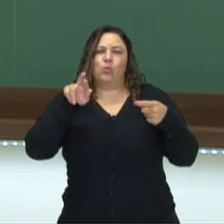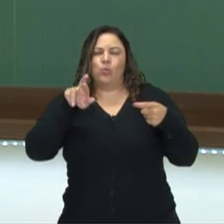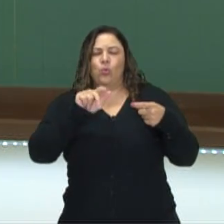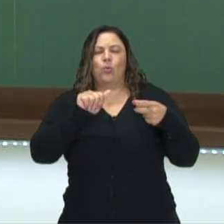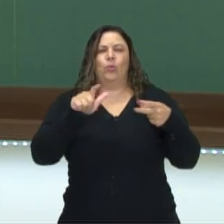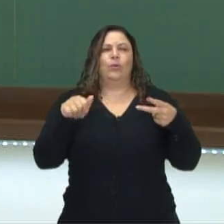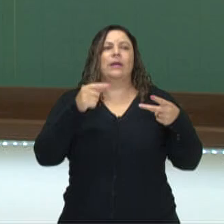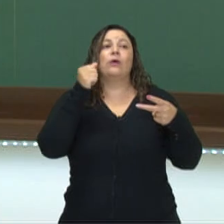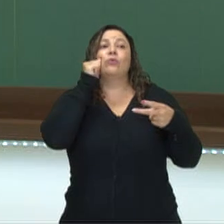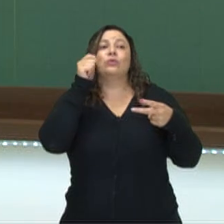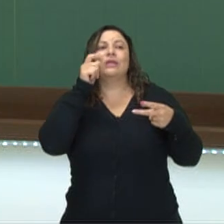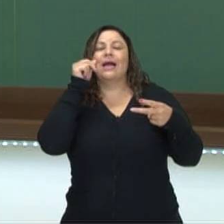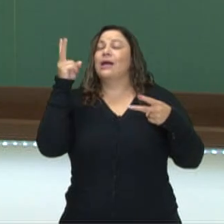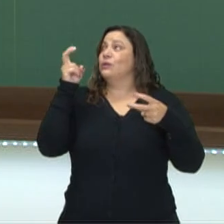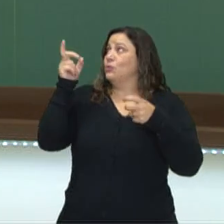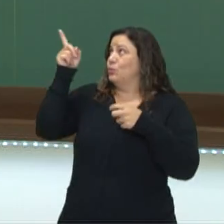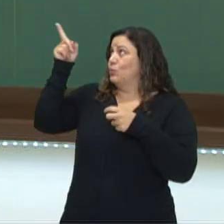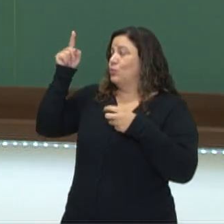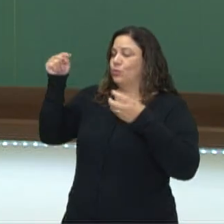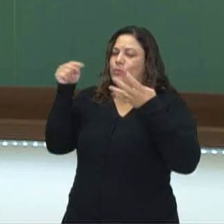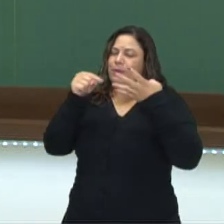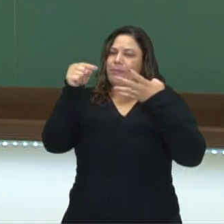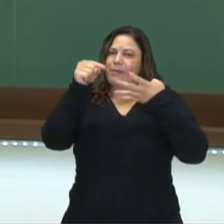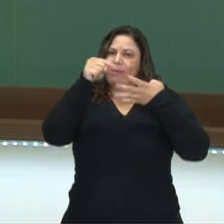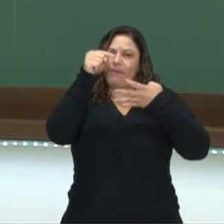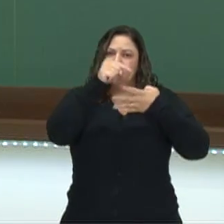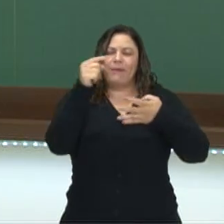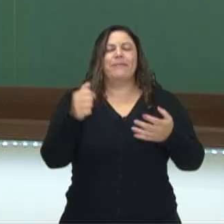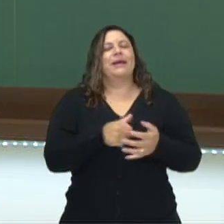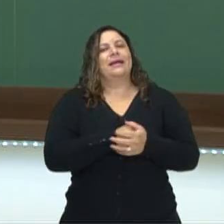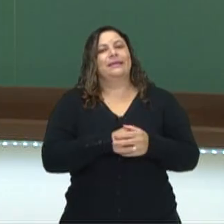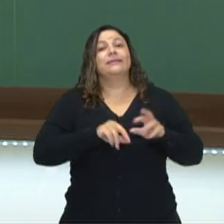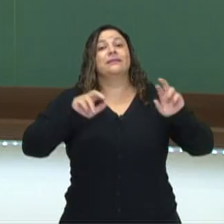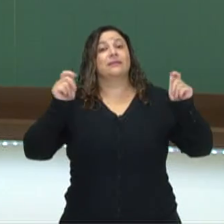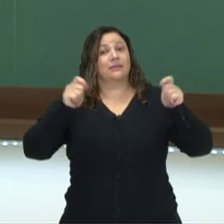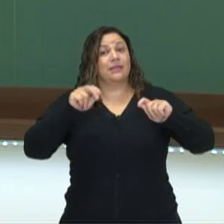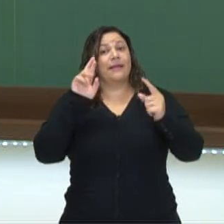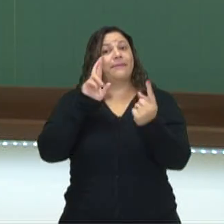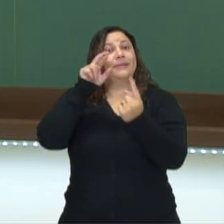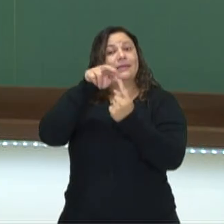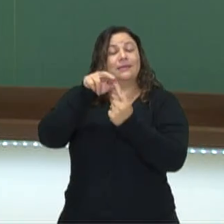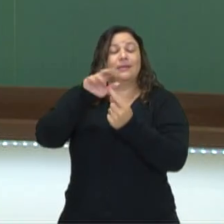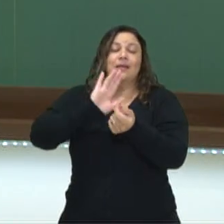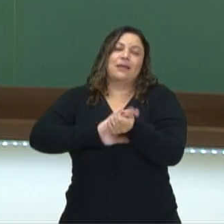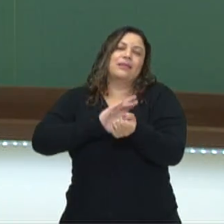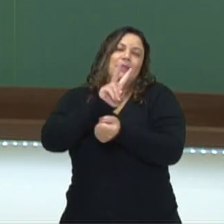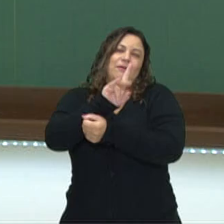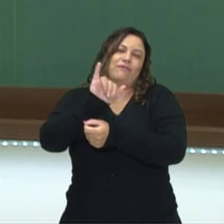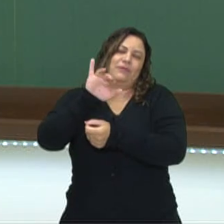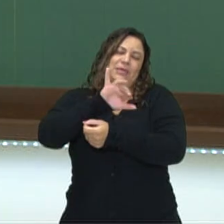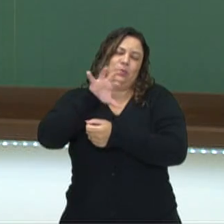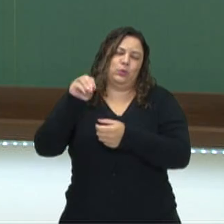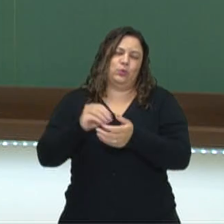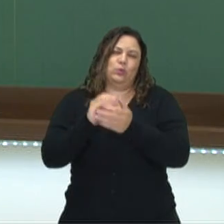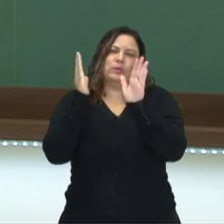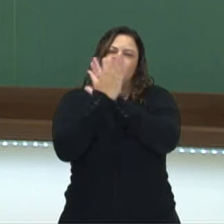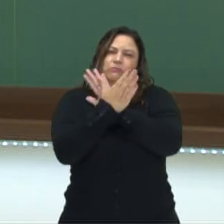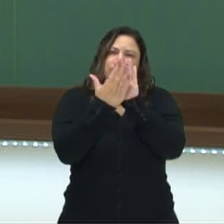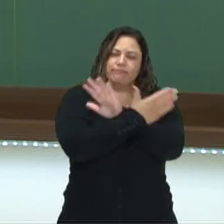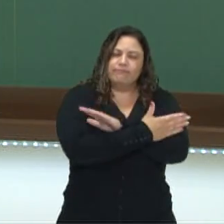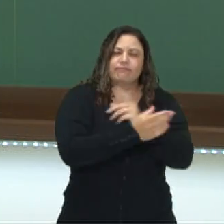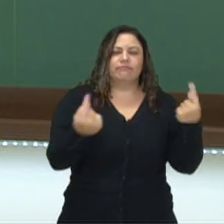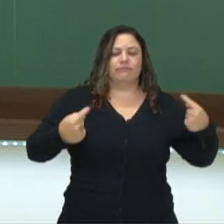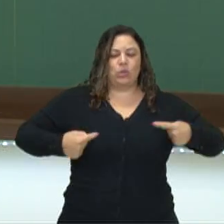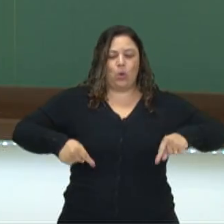egoísmo, avareza, covardia, pelo contrário, representam vícios, tá? É a fuga das virtudes,